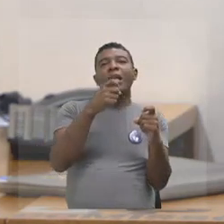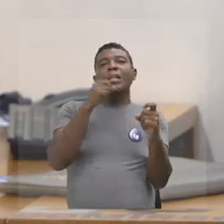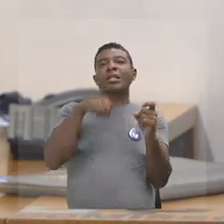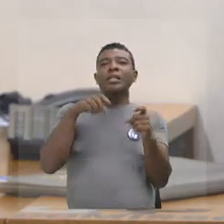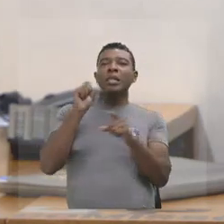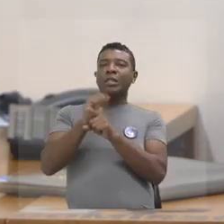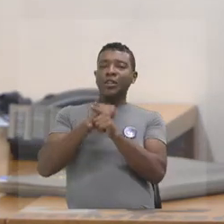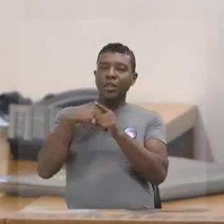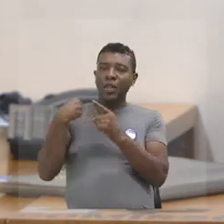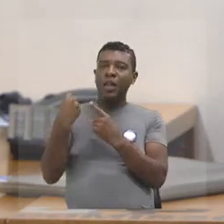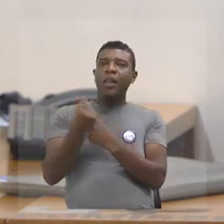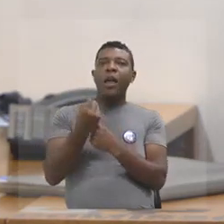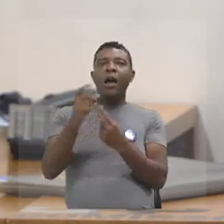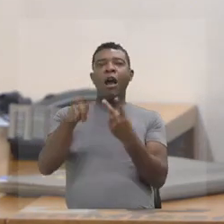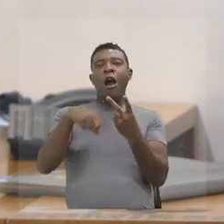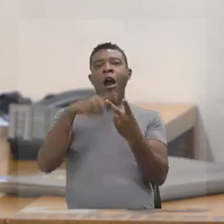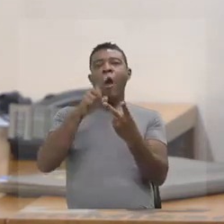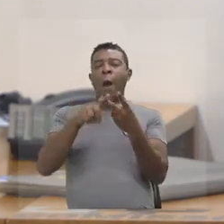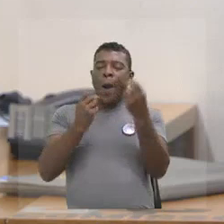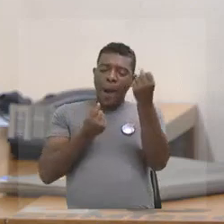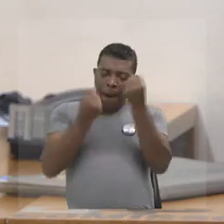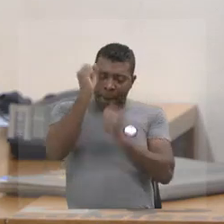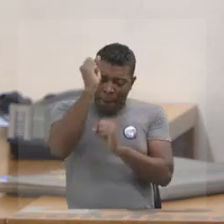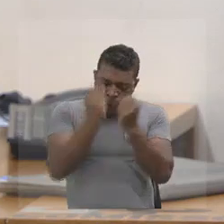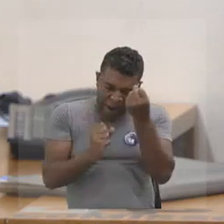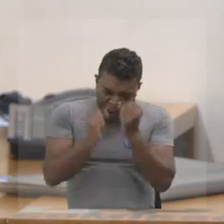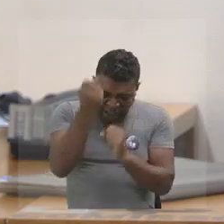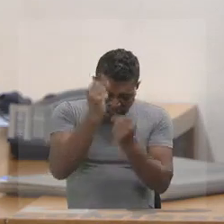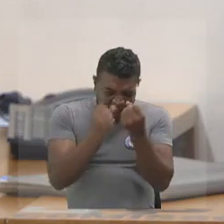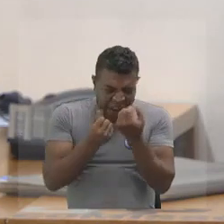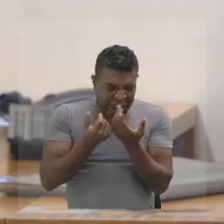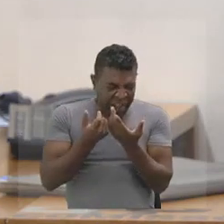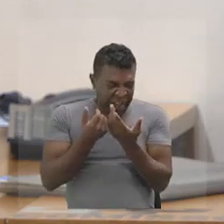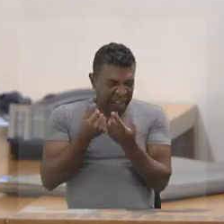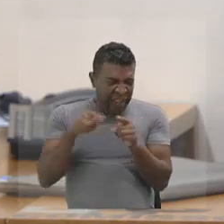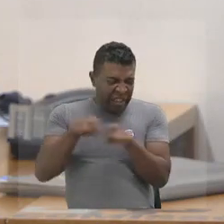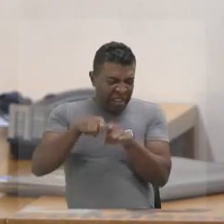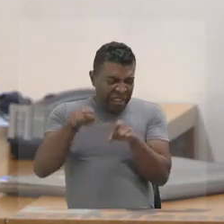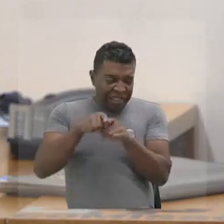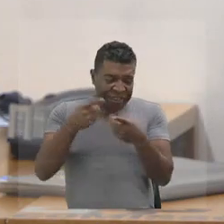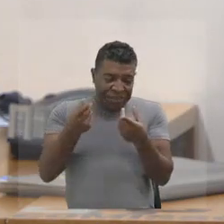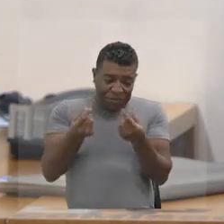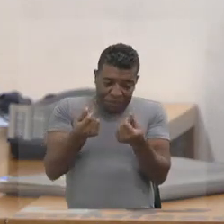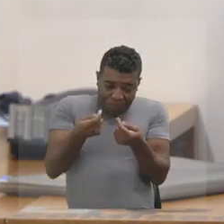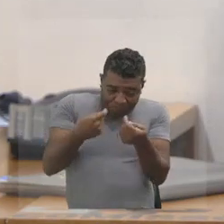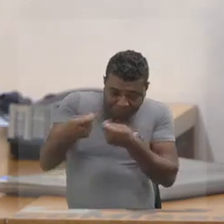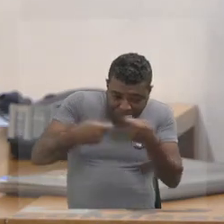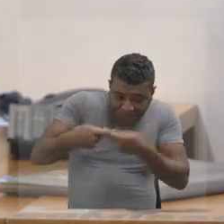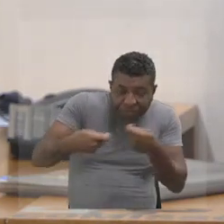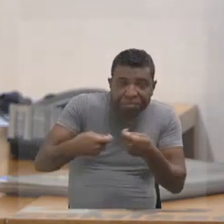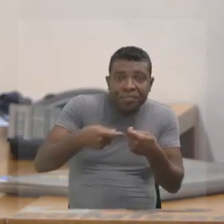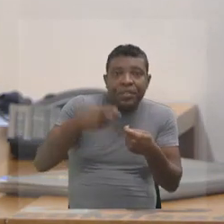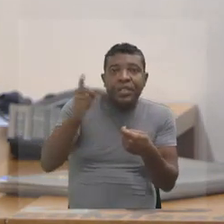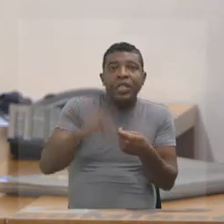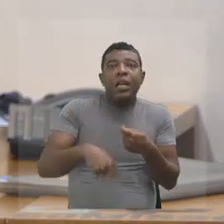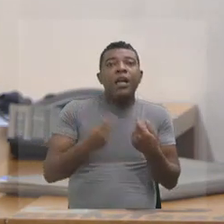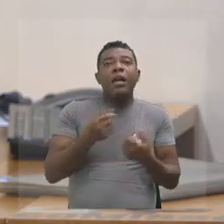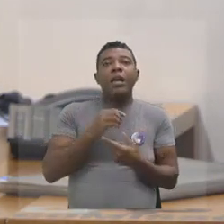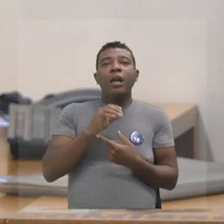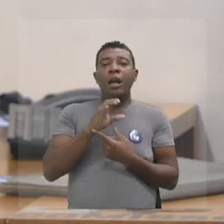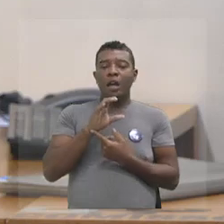né da indústria também do Comércio com relação a coleta seletiva né